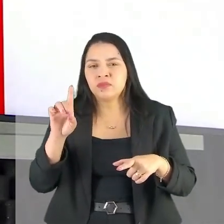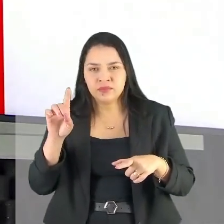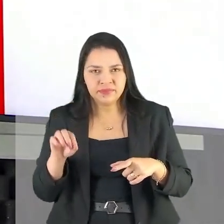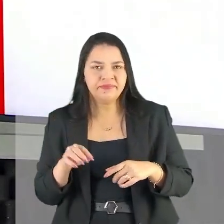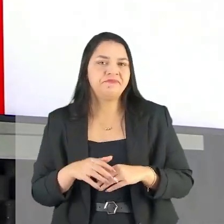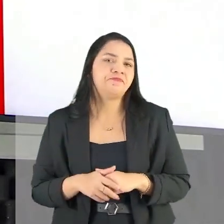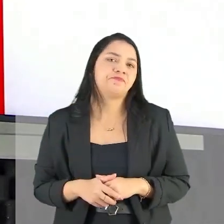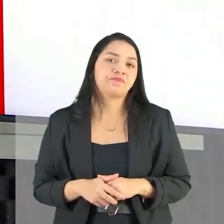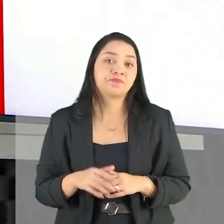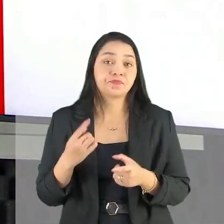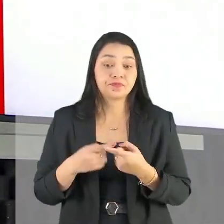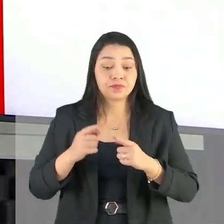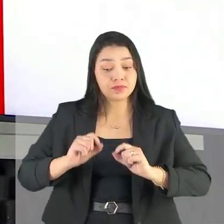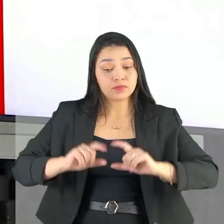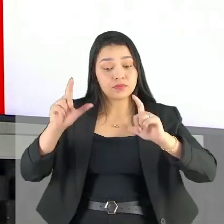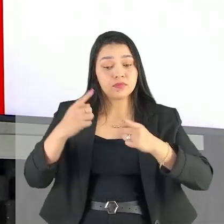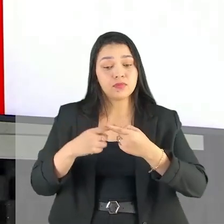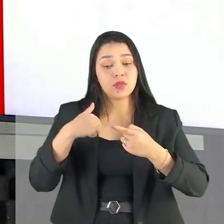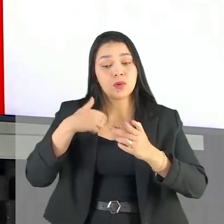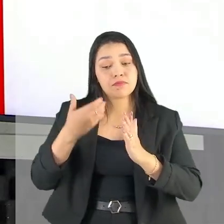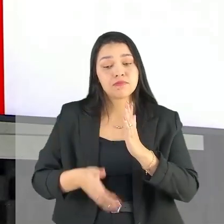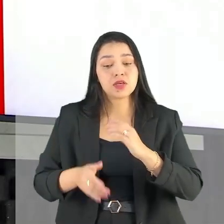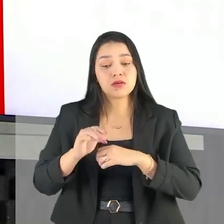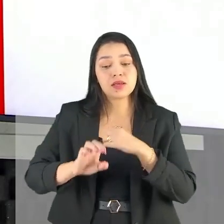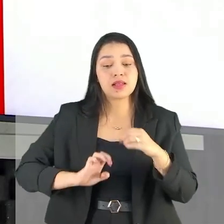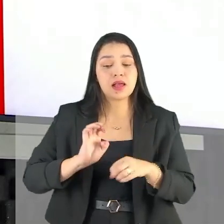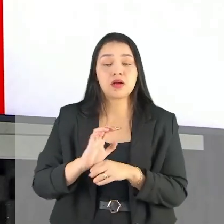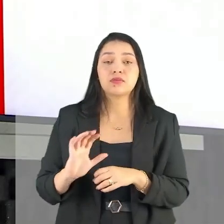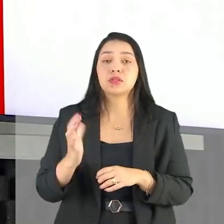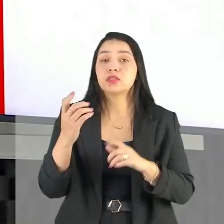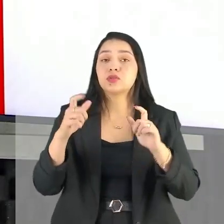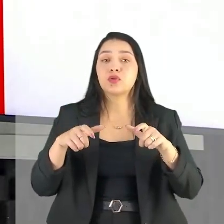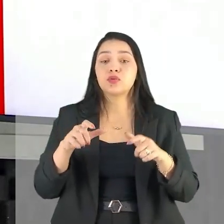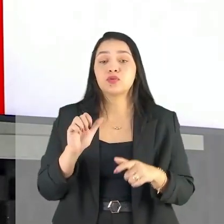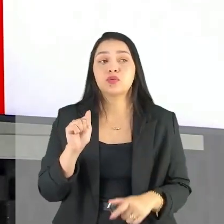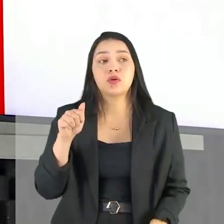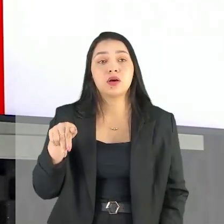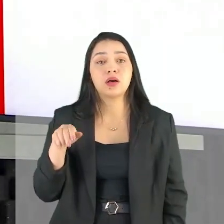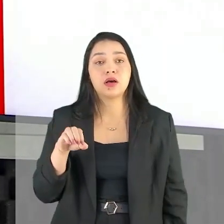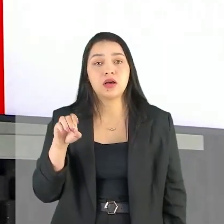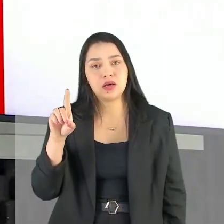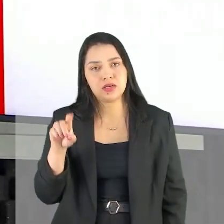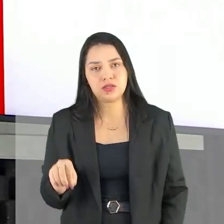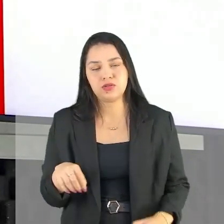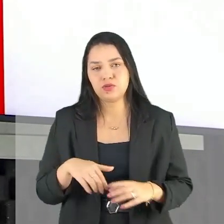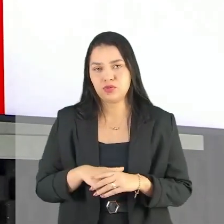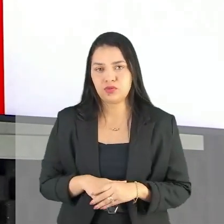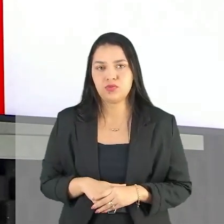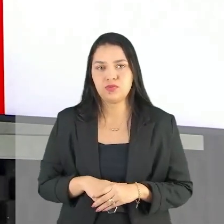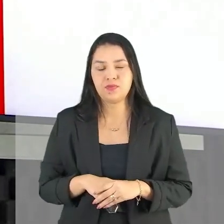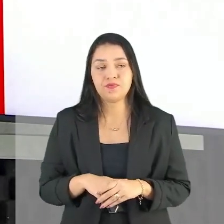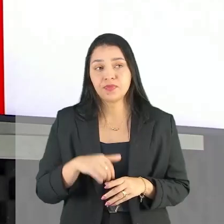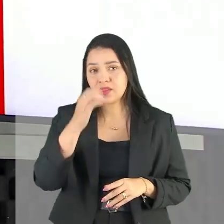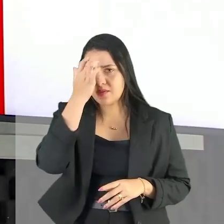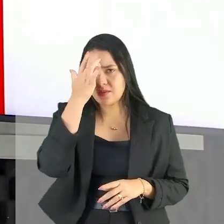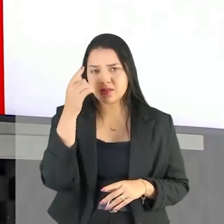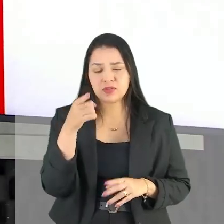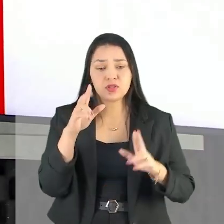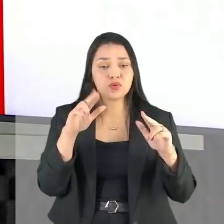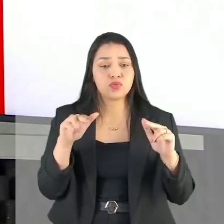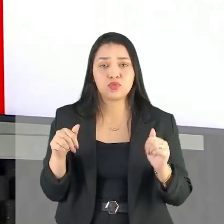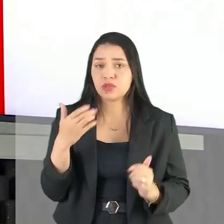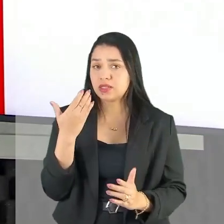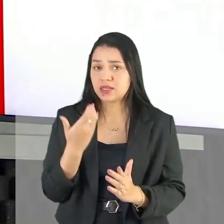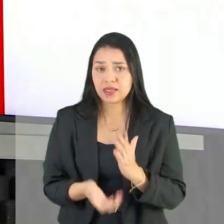Na oxidação, minha carga aumenta porque eu perco elétrons. Isso aqui acontece aonde? No ânodo. Para ficar bem mais fácil para você nunca